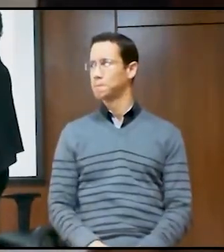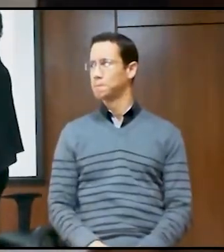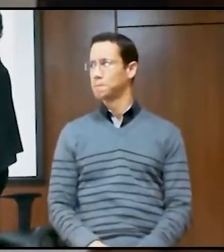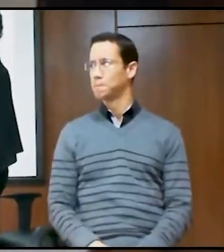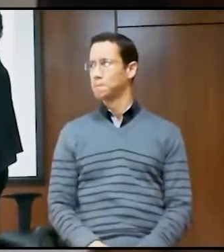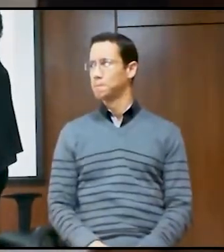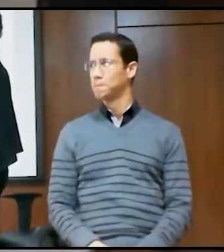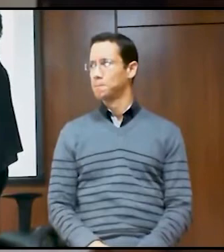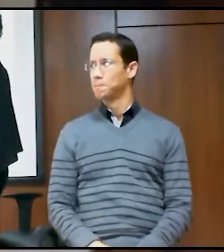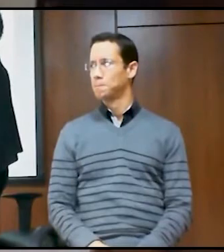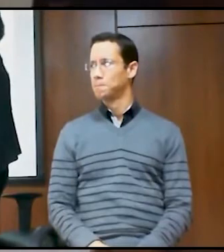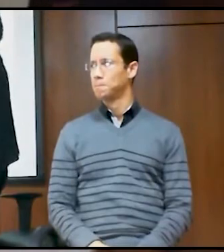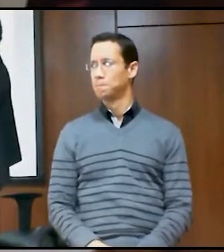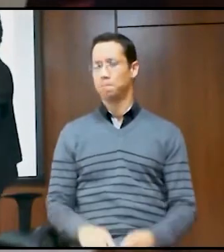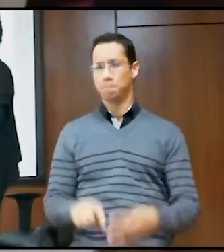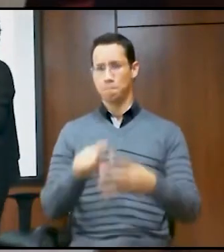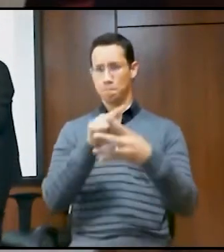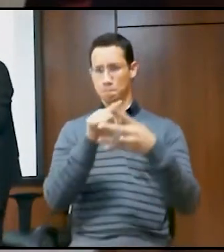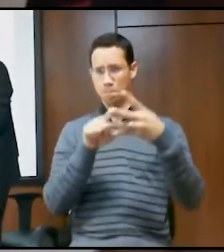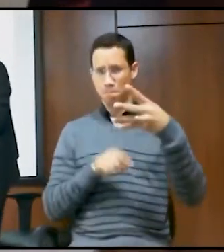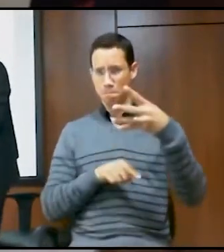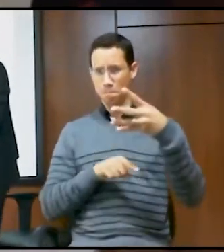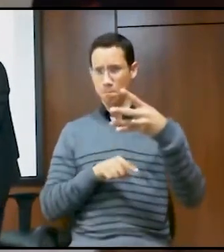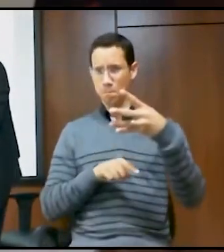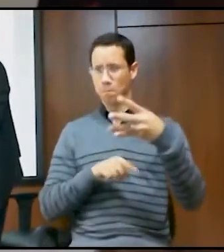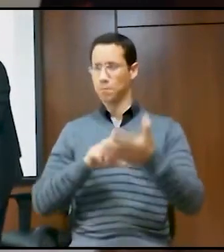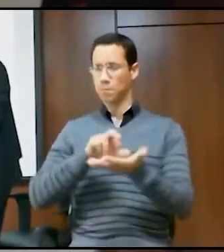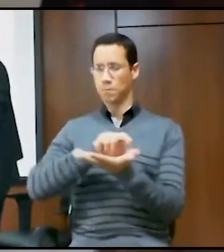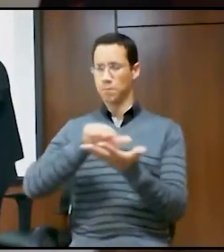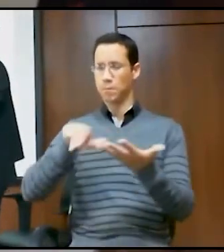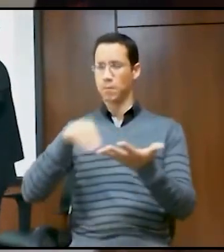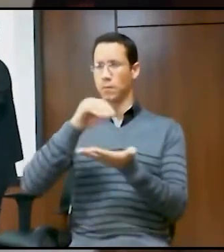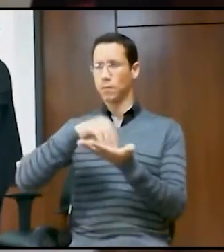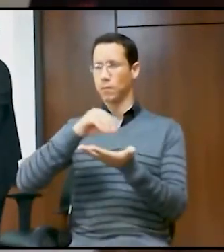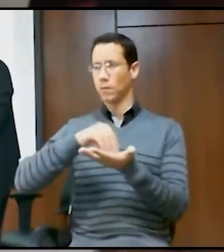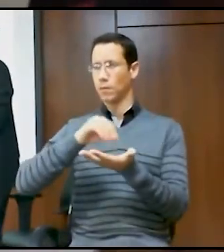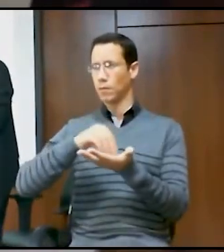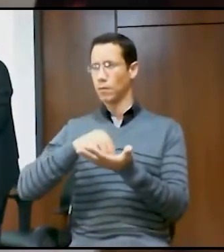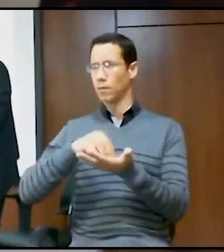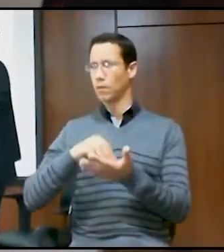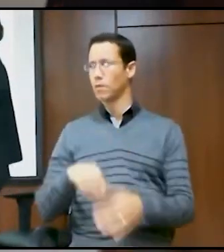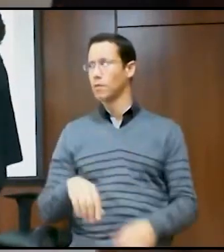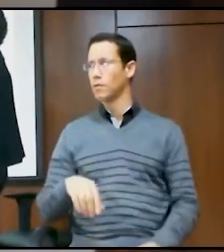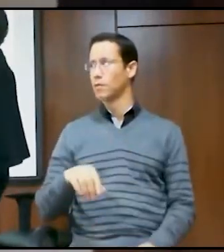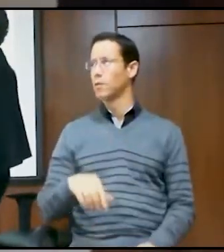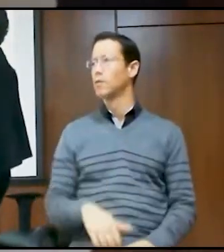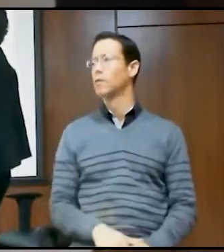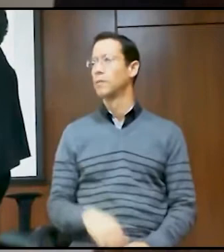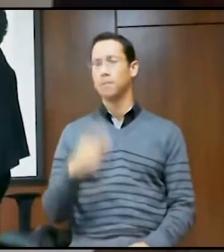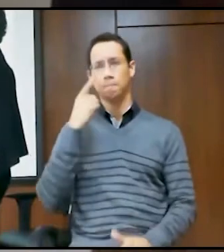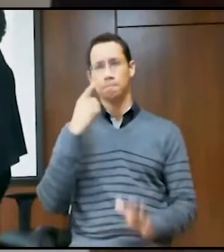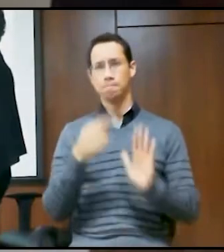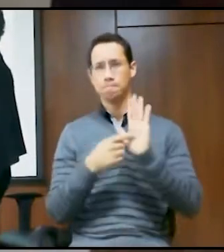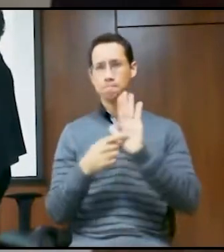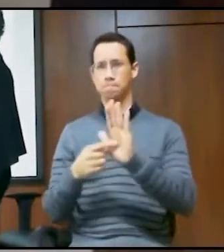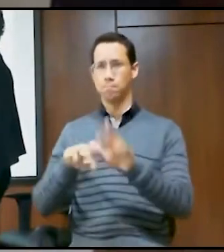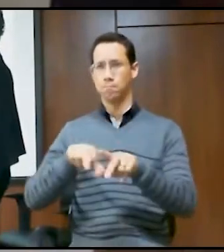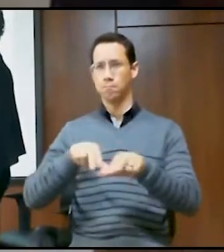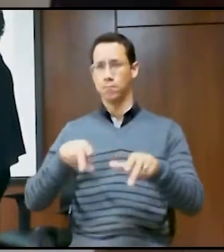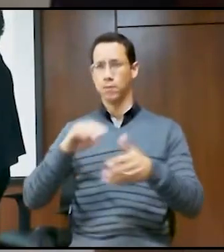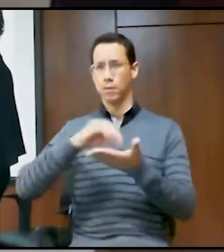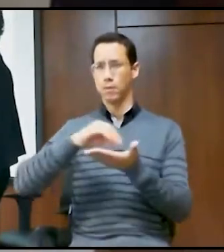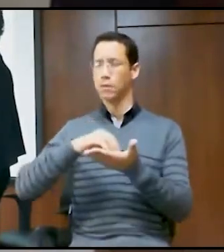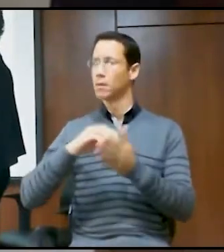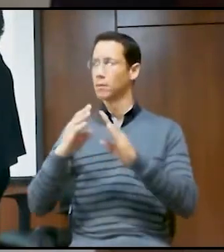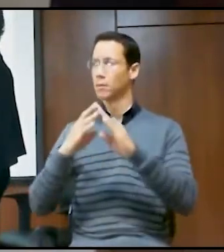São 4 modalidades de déficit que a Fundação João Pinheiro trabalha, que são os dados oficiais de déficit habitacional, tá? Esse mais